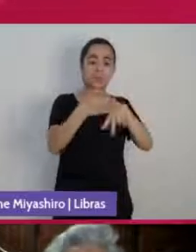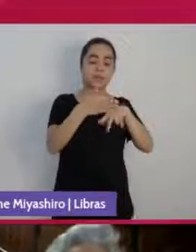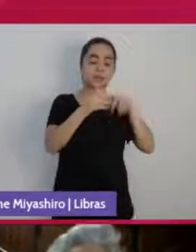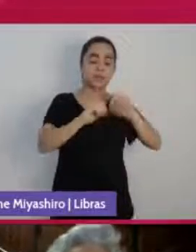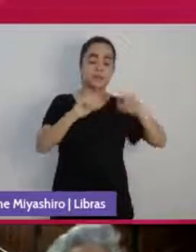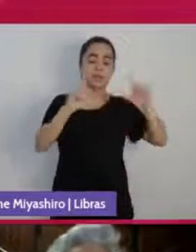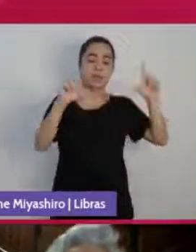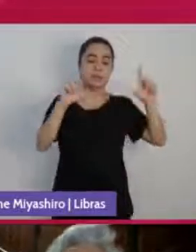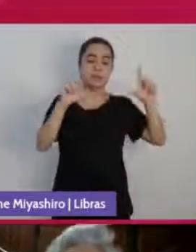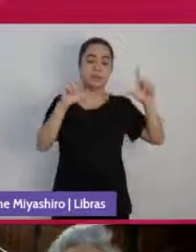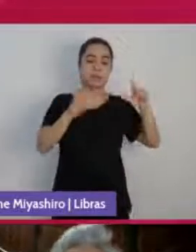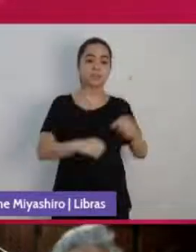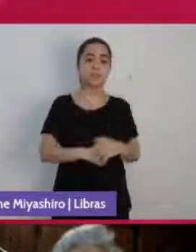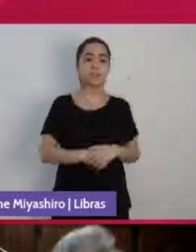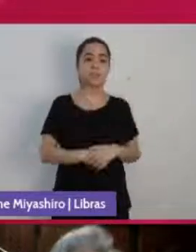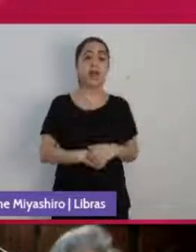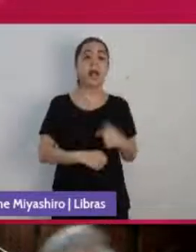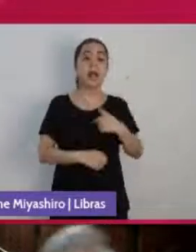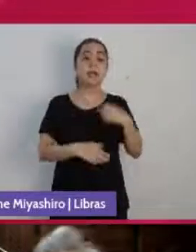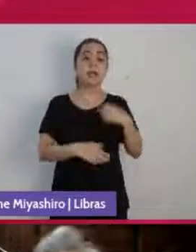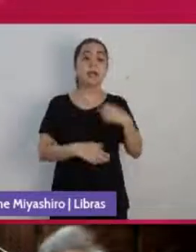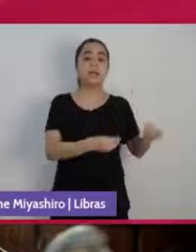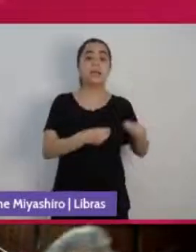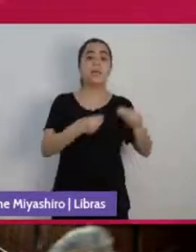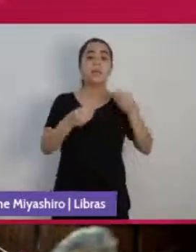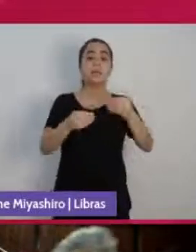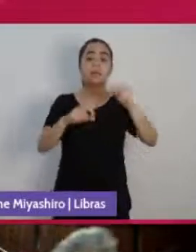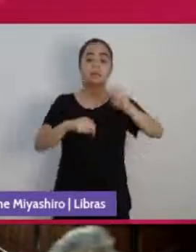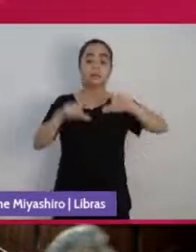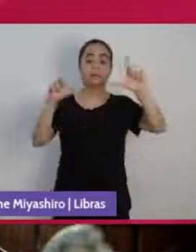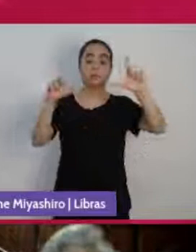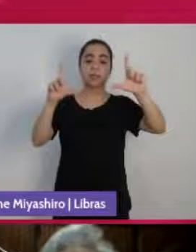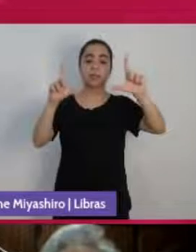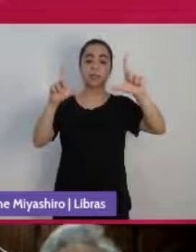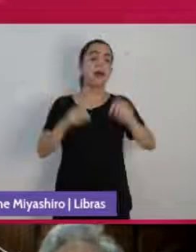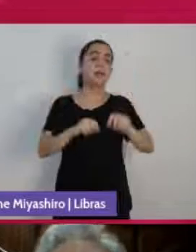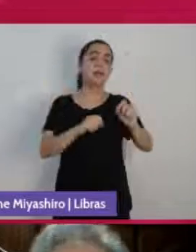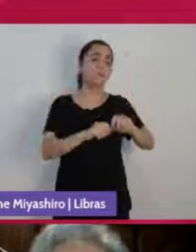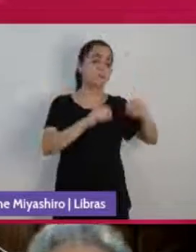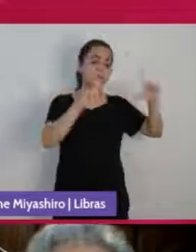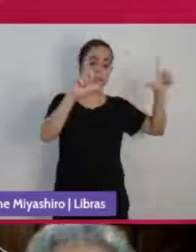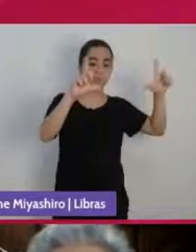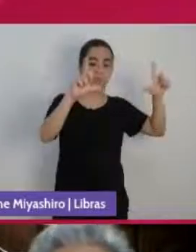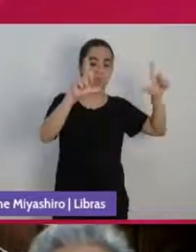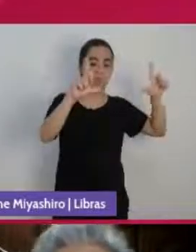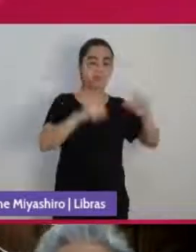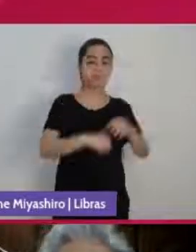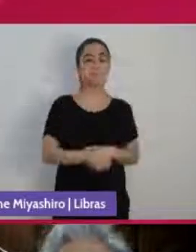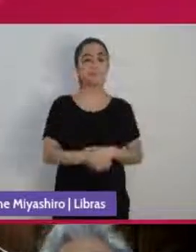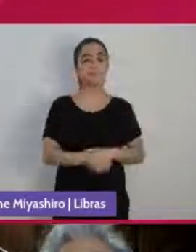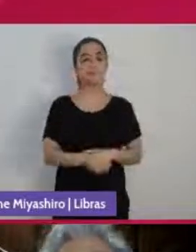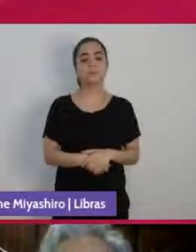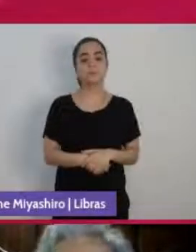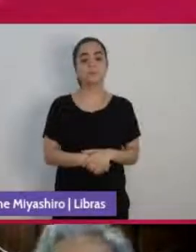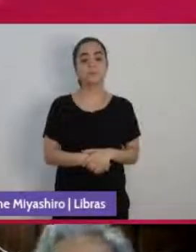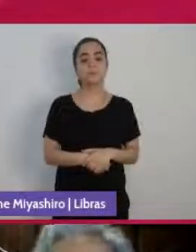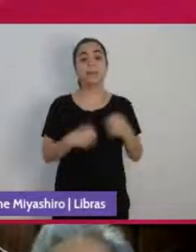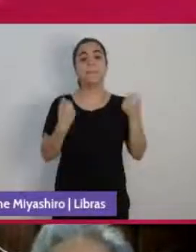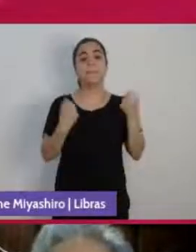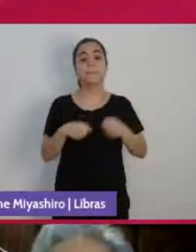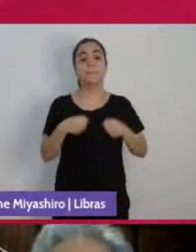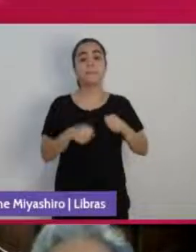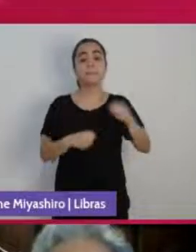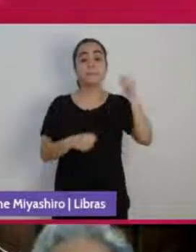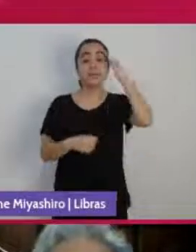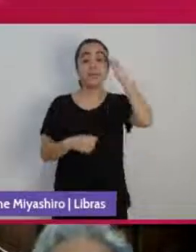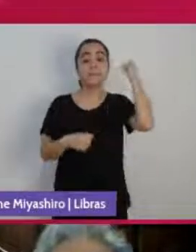do cassete? Eu levo para uma máquina. Outras, eu levo para a processadora. A gente tem que saber o tipo de